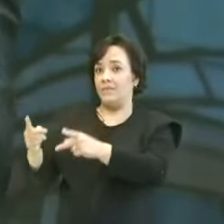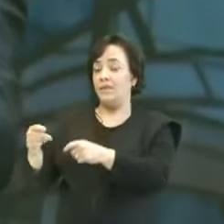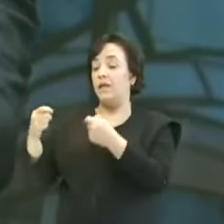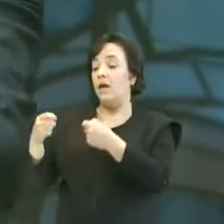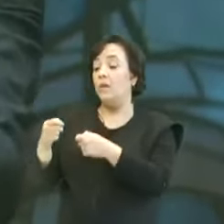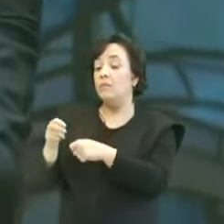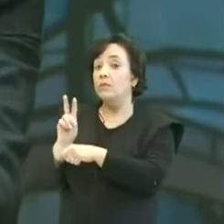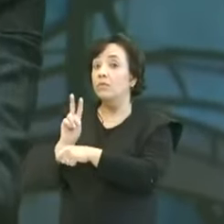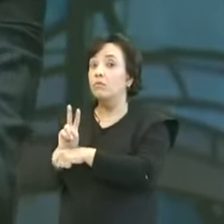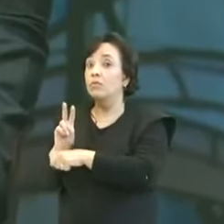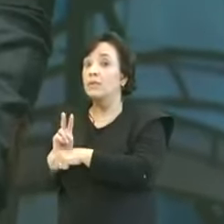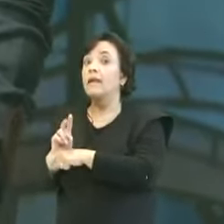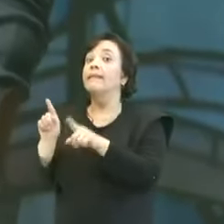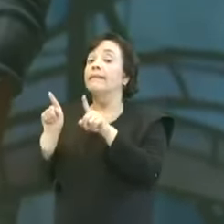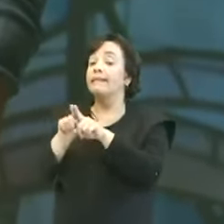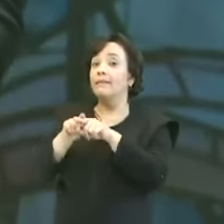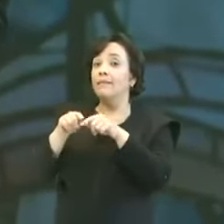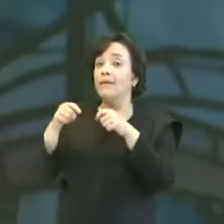e alimentá-la.